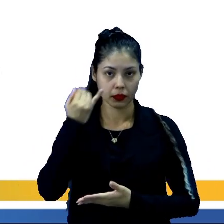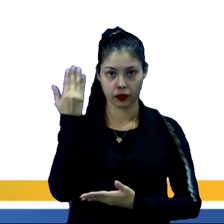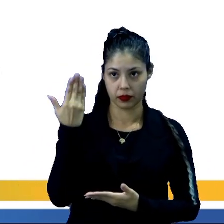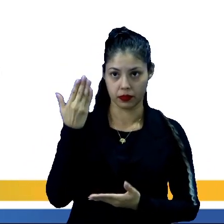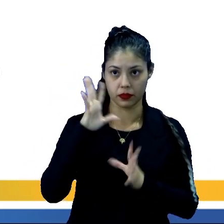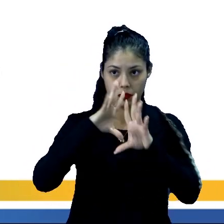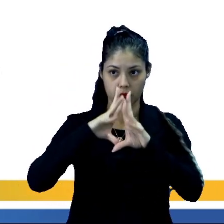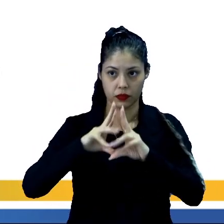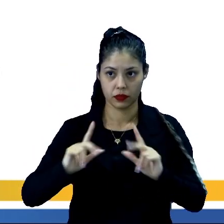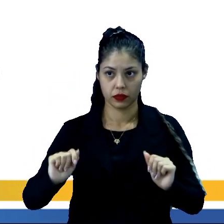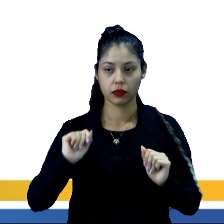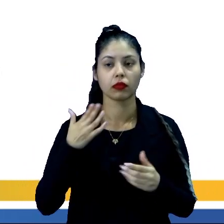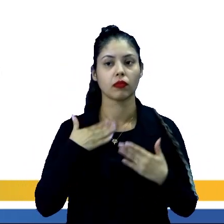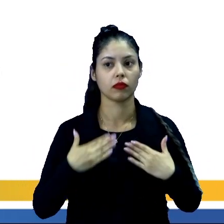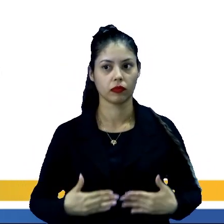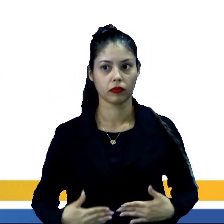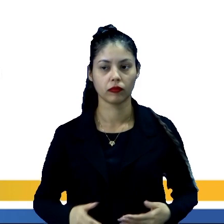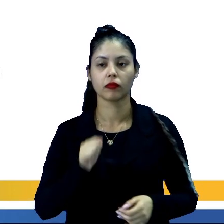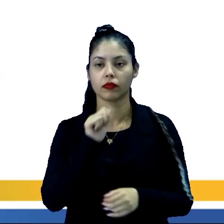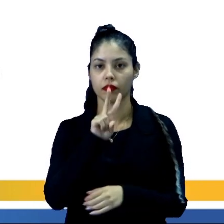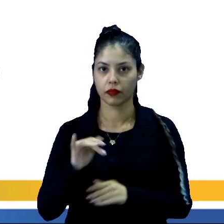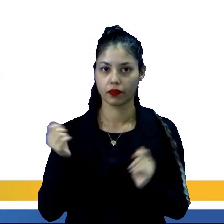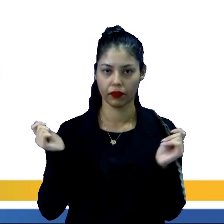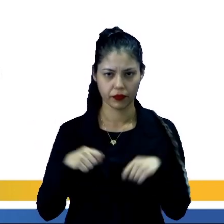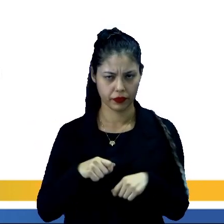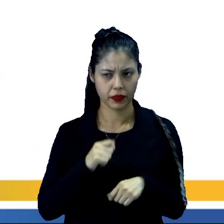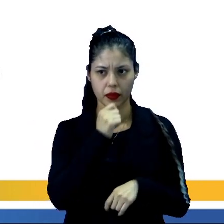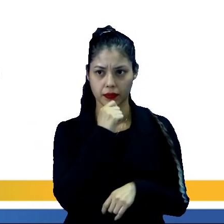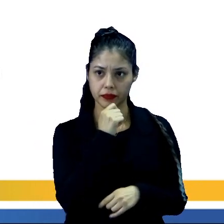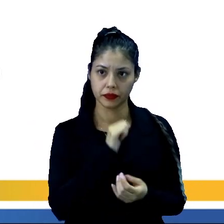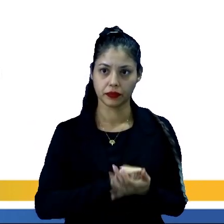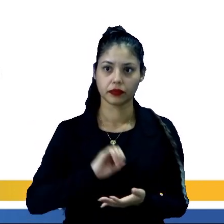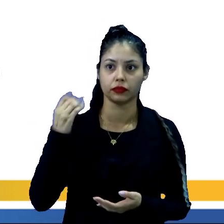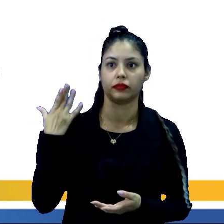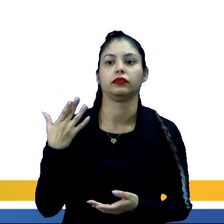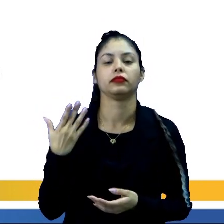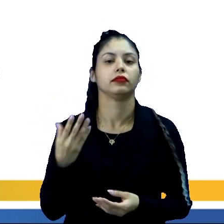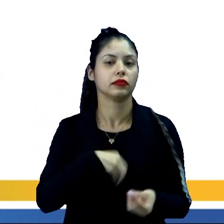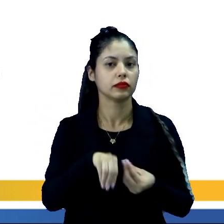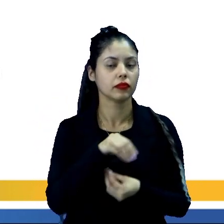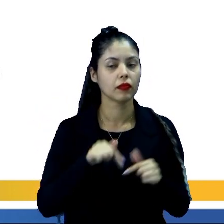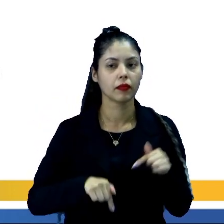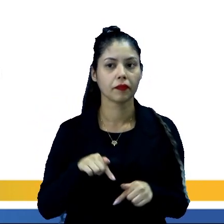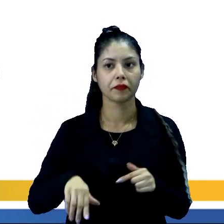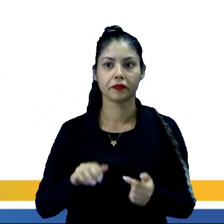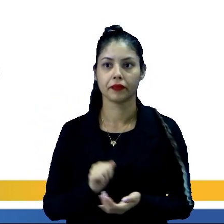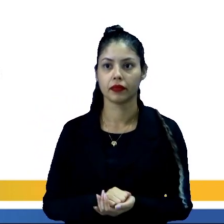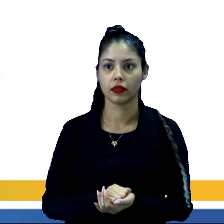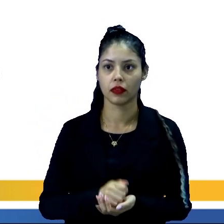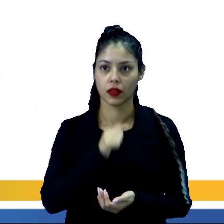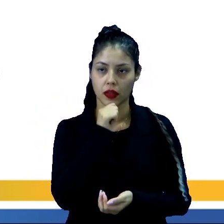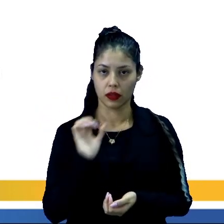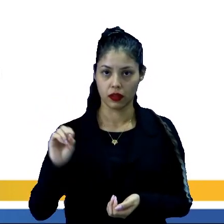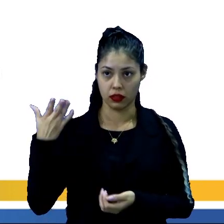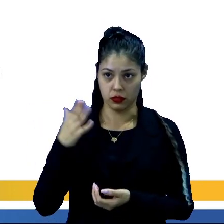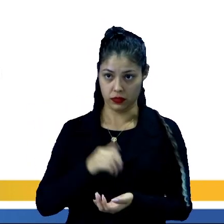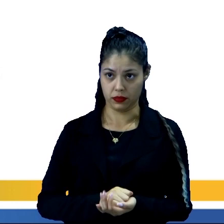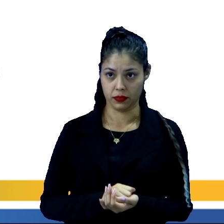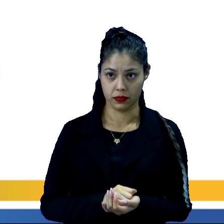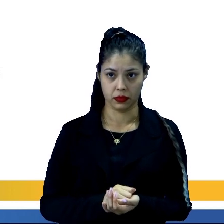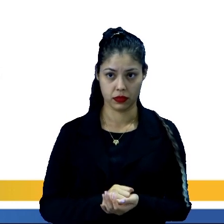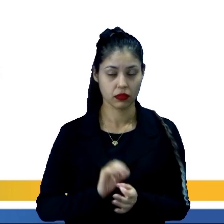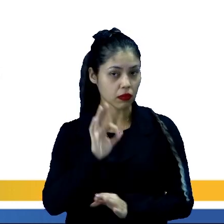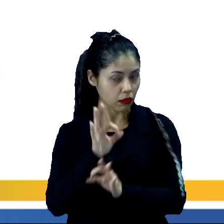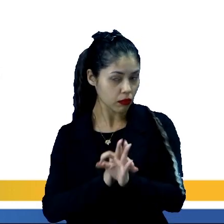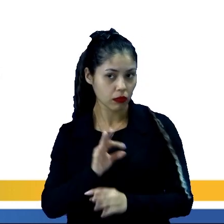principal solvente ali do nosso organismo, que vai possibilitar a ocorrência das reações químicas, né? Então, ali para que ocorra